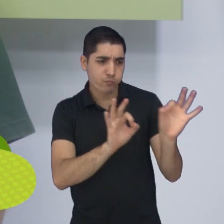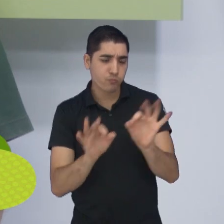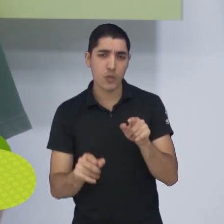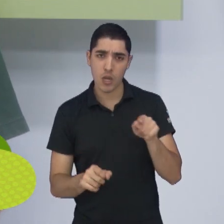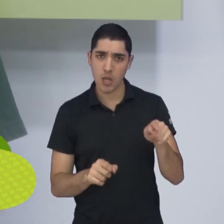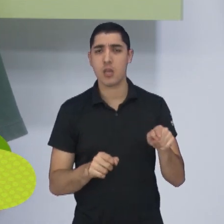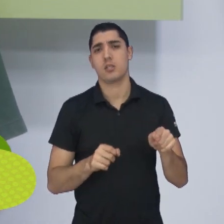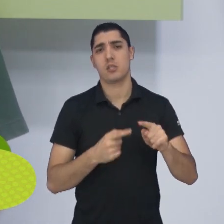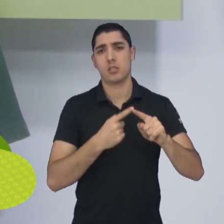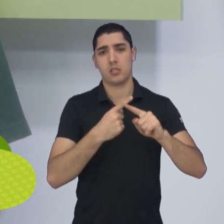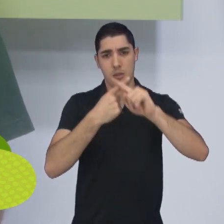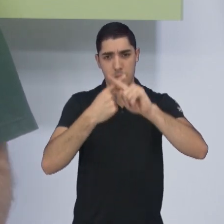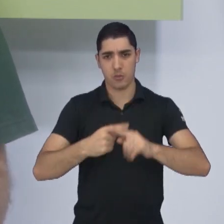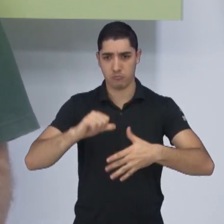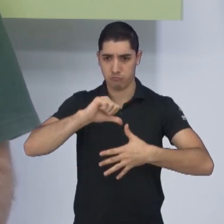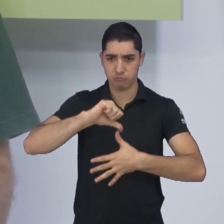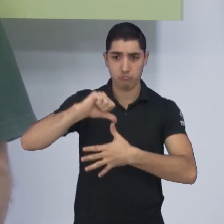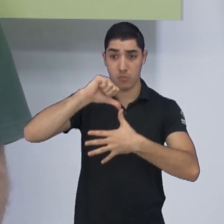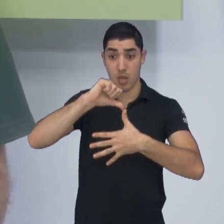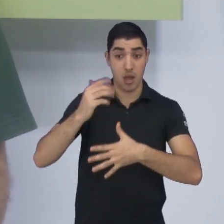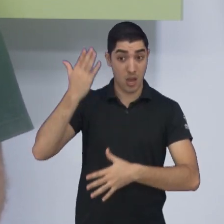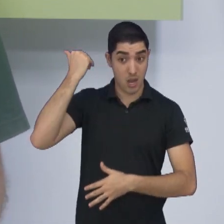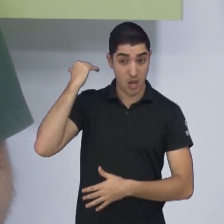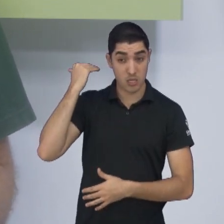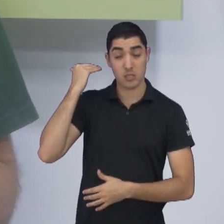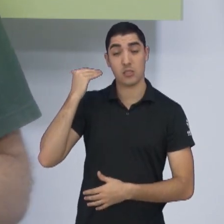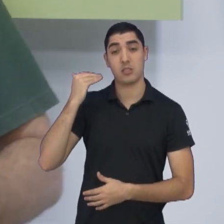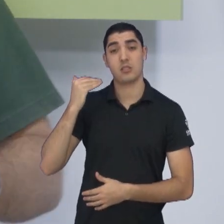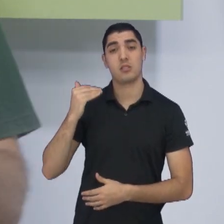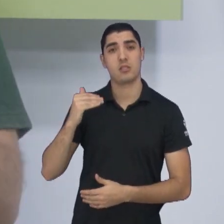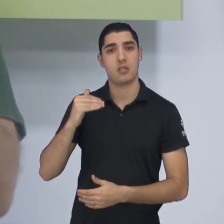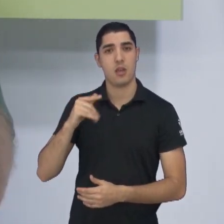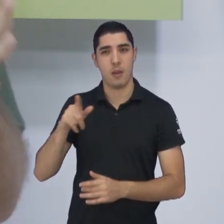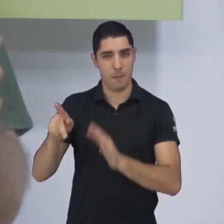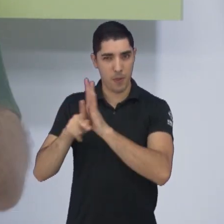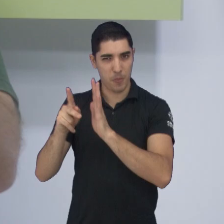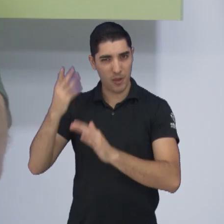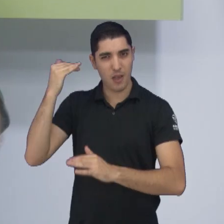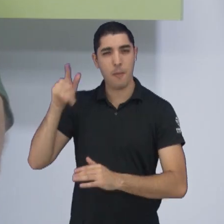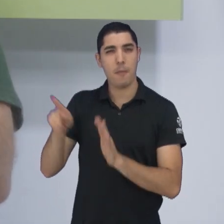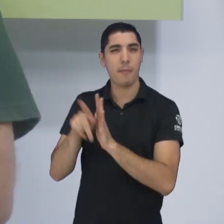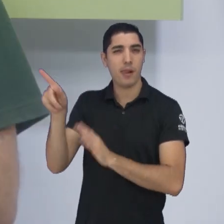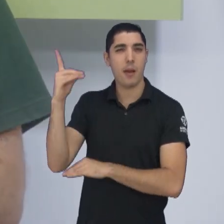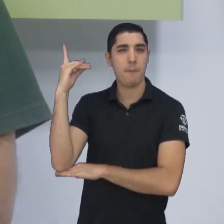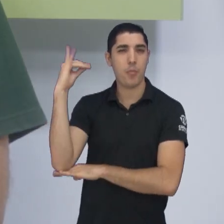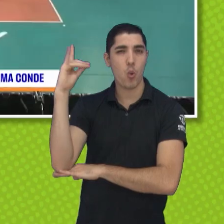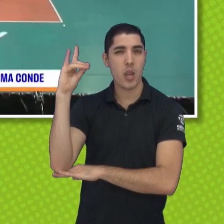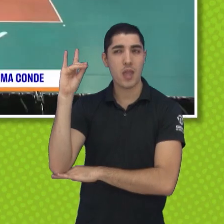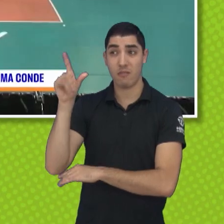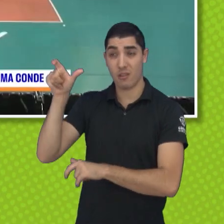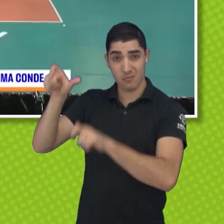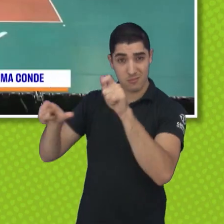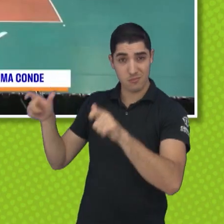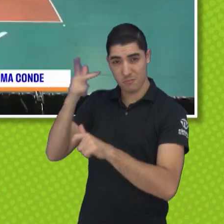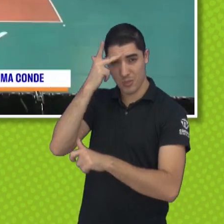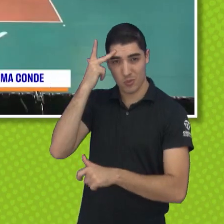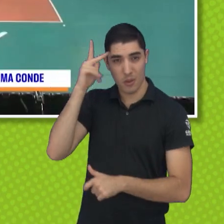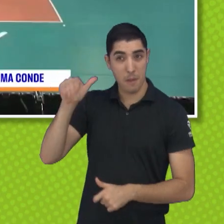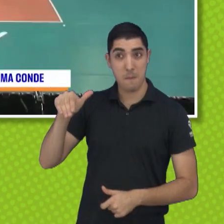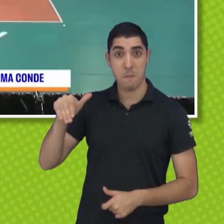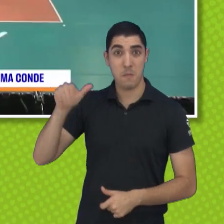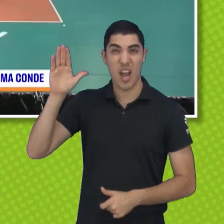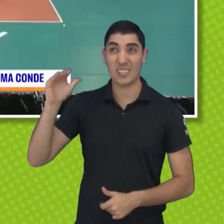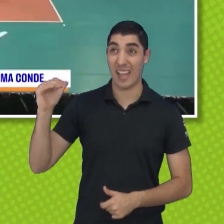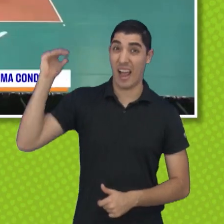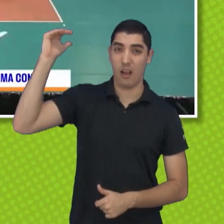mais, tipo uns times bolivianos da vida aí, que o mais alto tem 1,60 m. Aí depois vai afunilando, mas os brasileiros são sempre